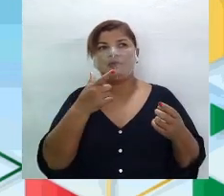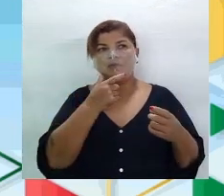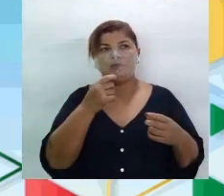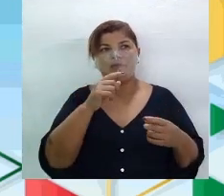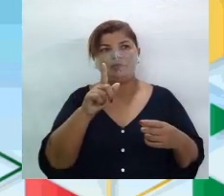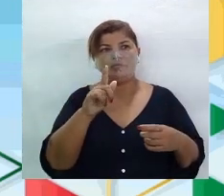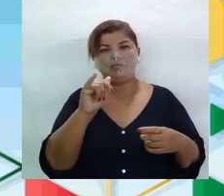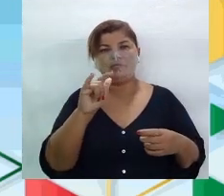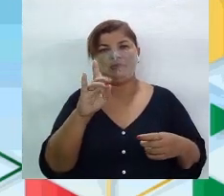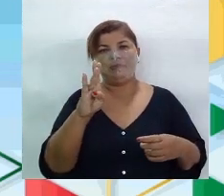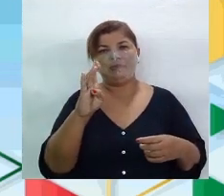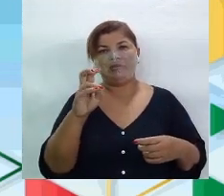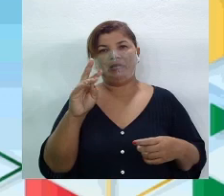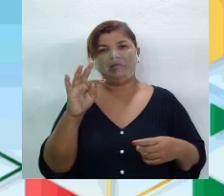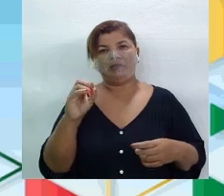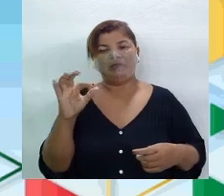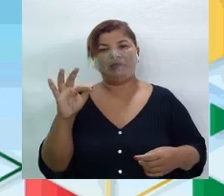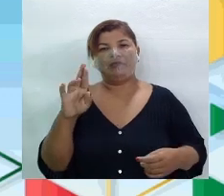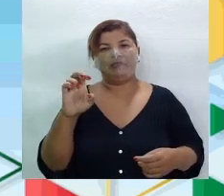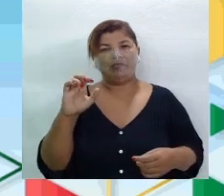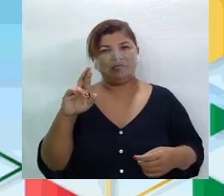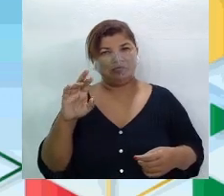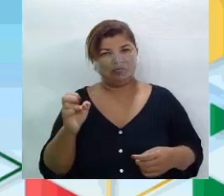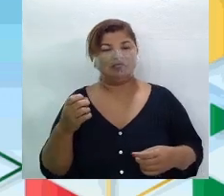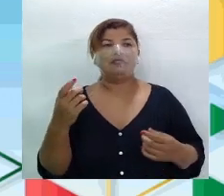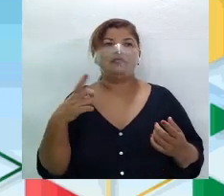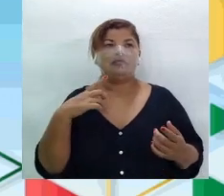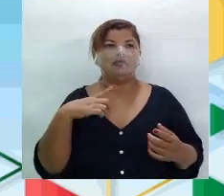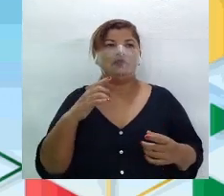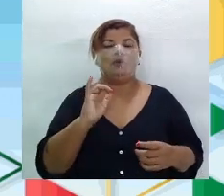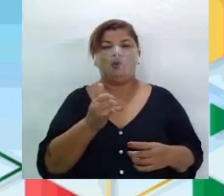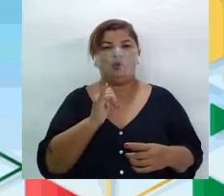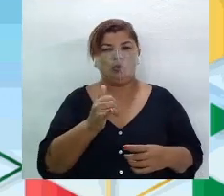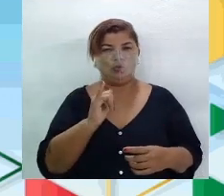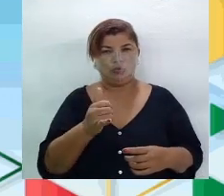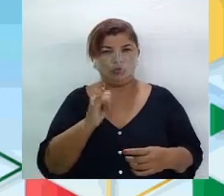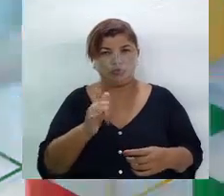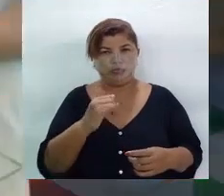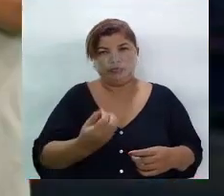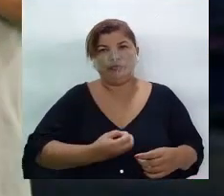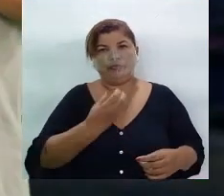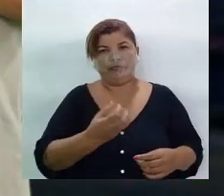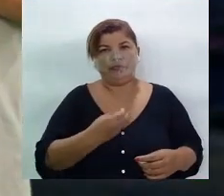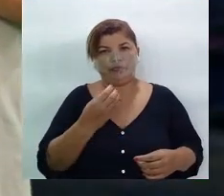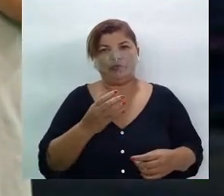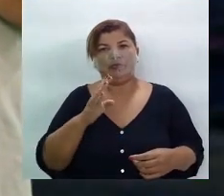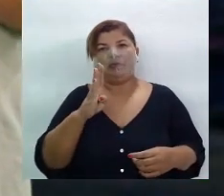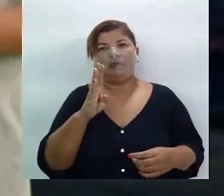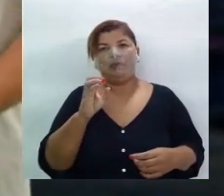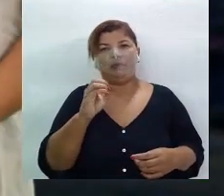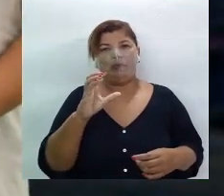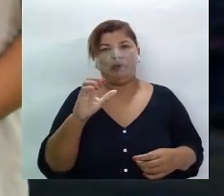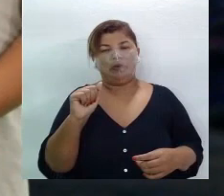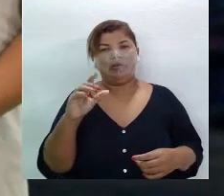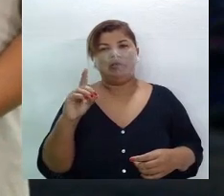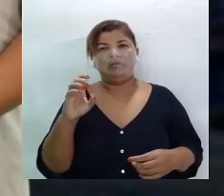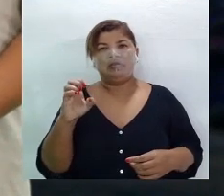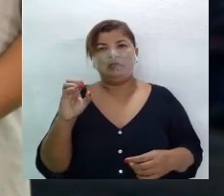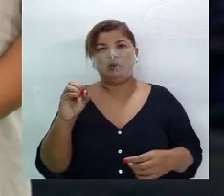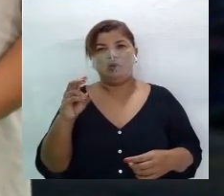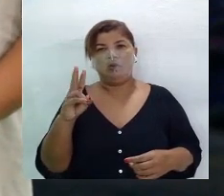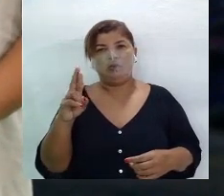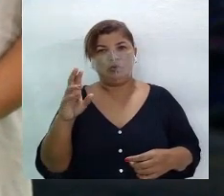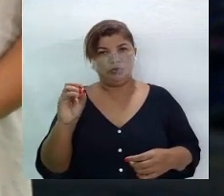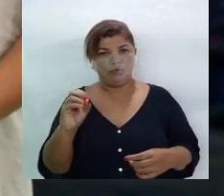Freire. Vamos trabalhar um conto especial. Qual é o conto de hoje? O conto O Boca de Ouro. O Boca de Ouro. Então vamos conhecer